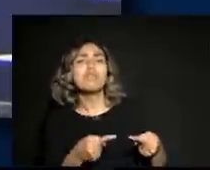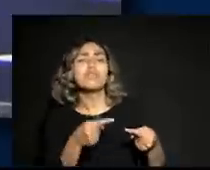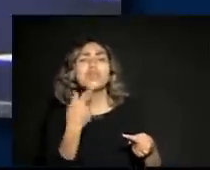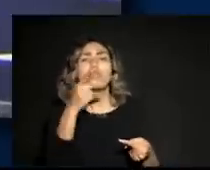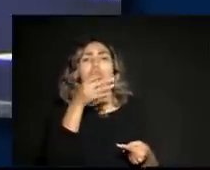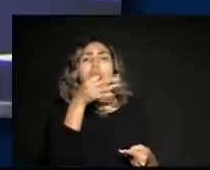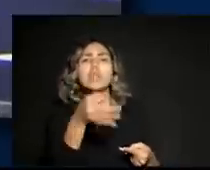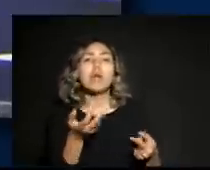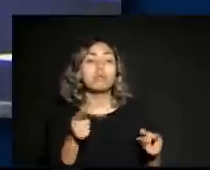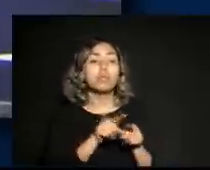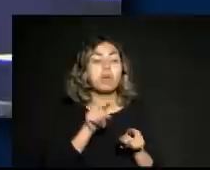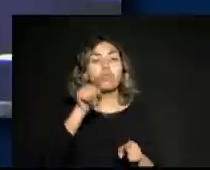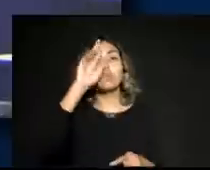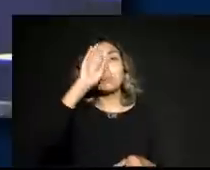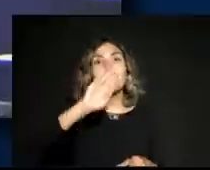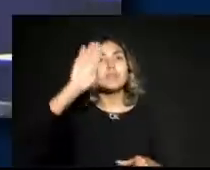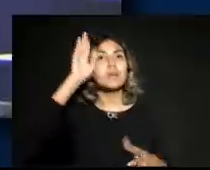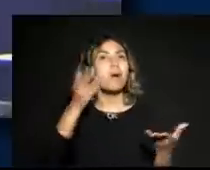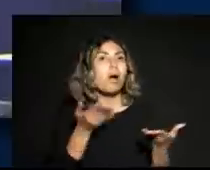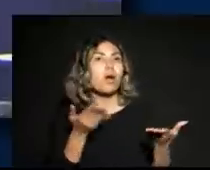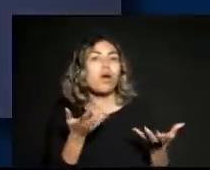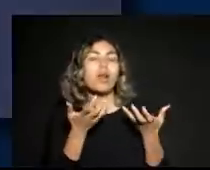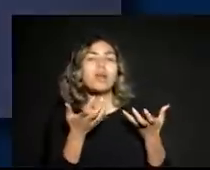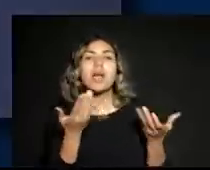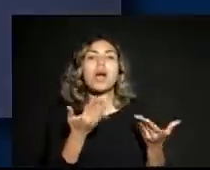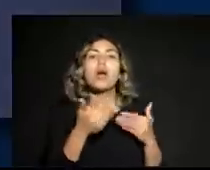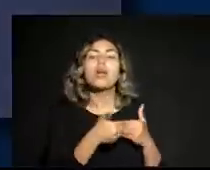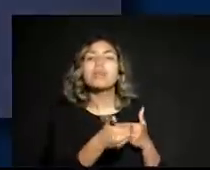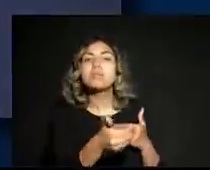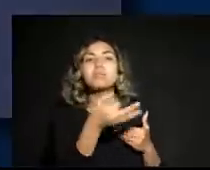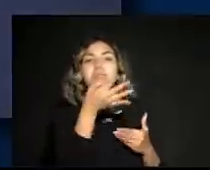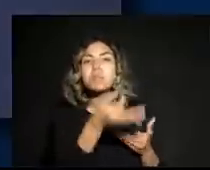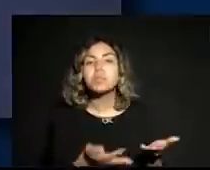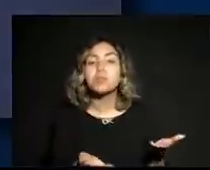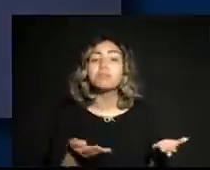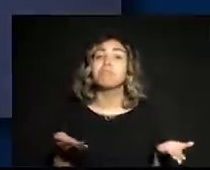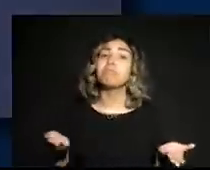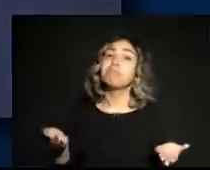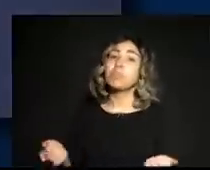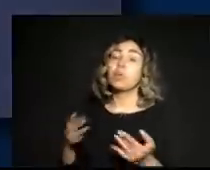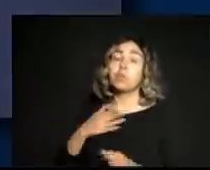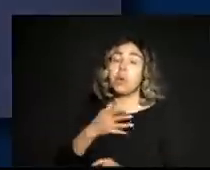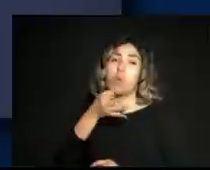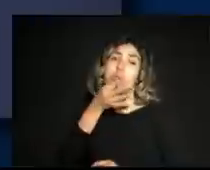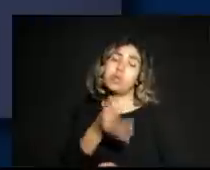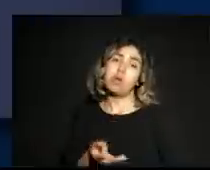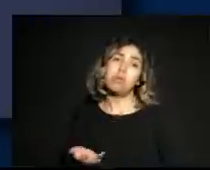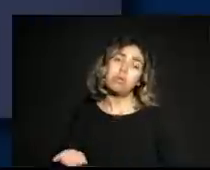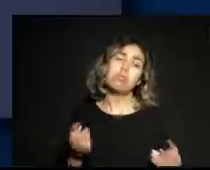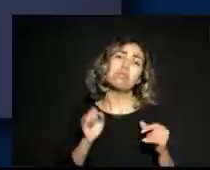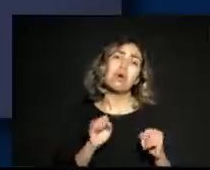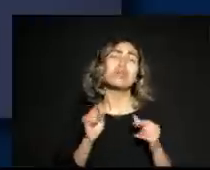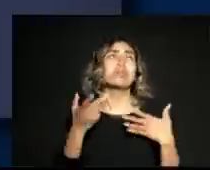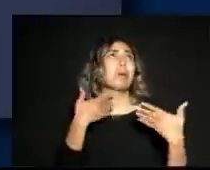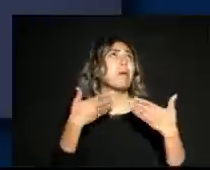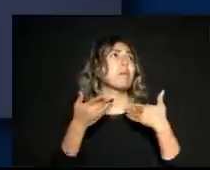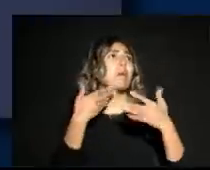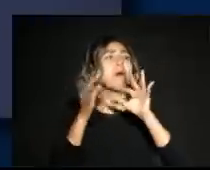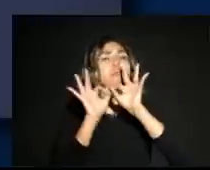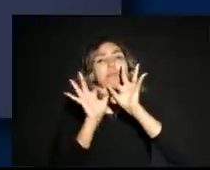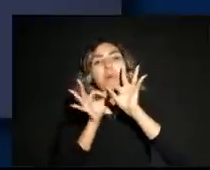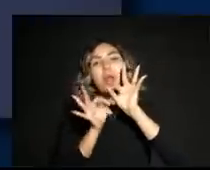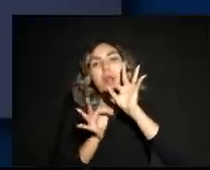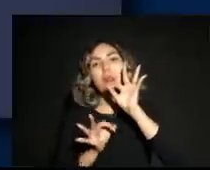que você vê para esse novo governo e olha eu acho que isso aqui ele pode ficar falando o dia inteiro